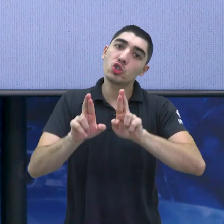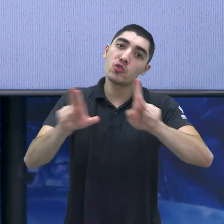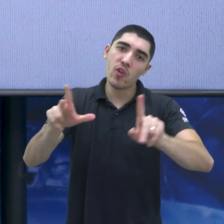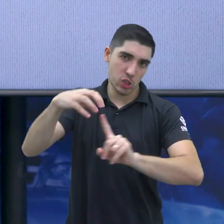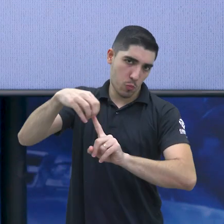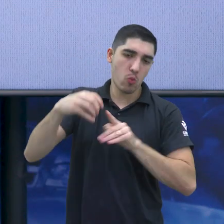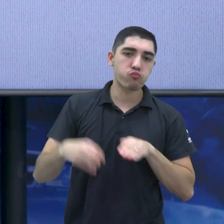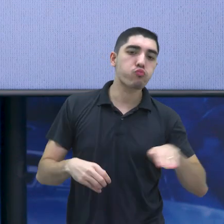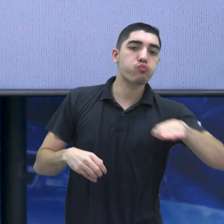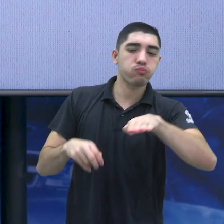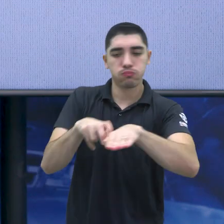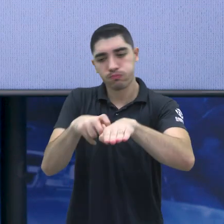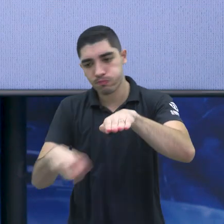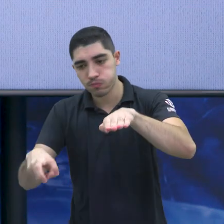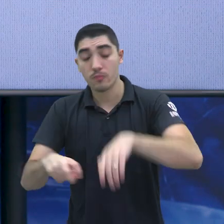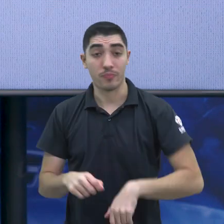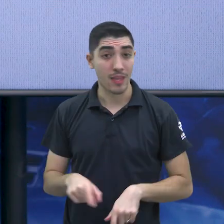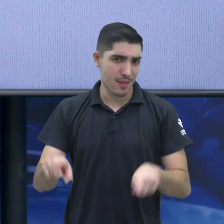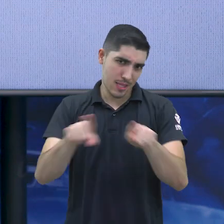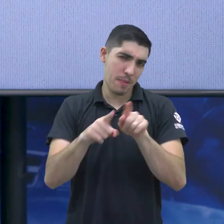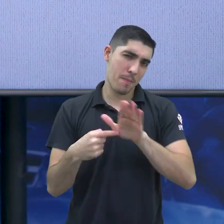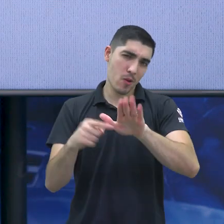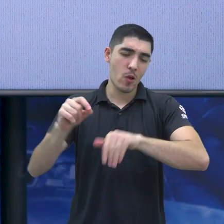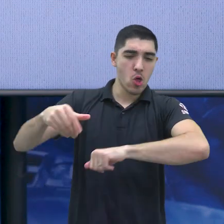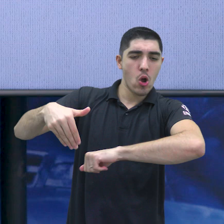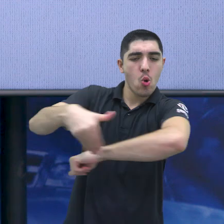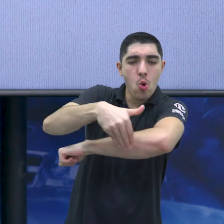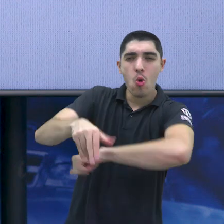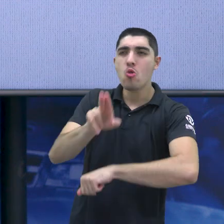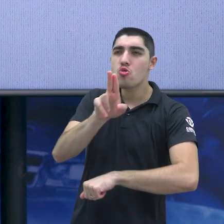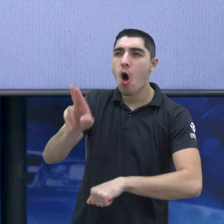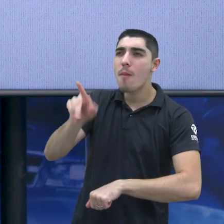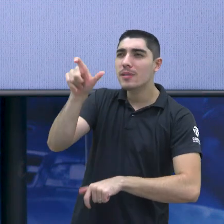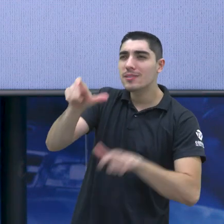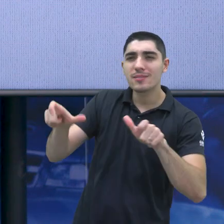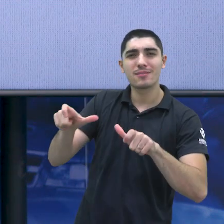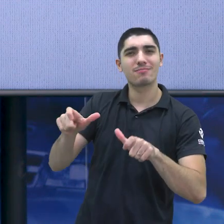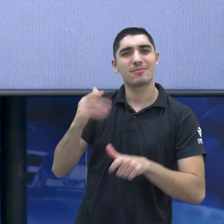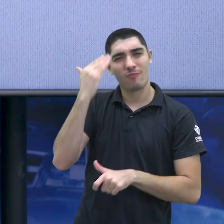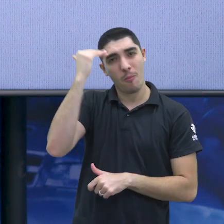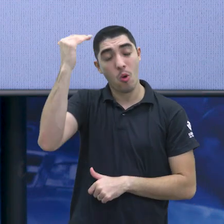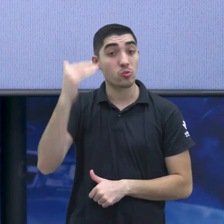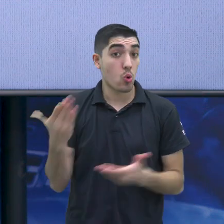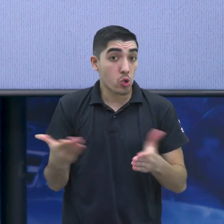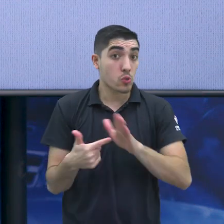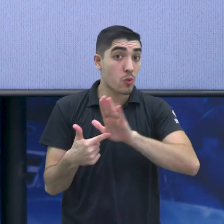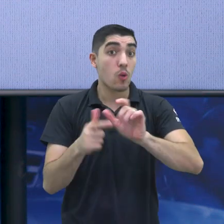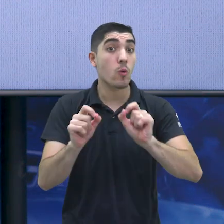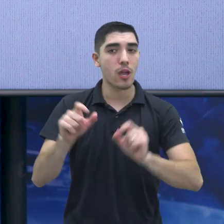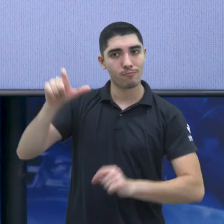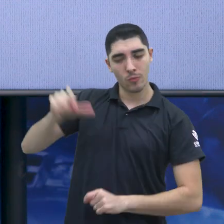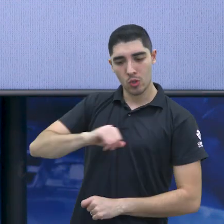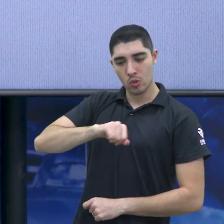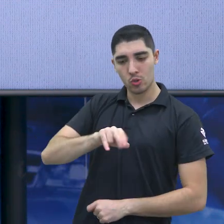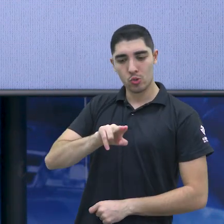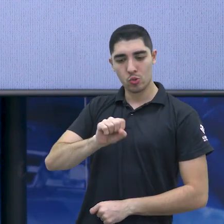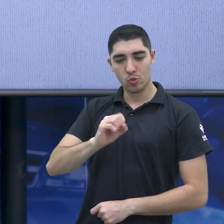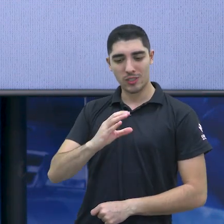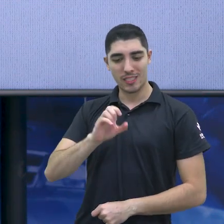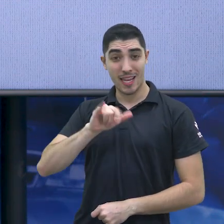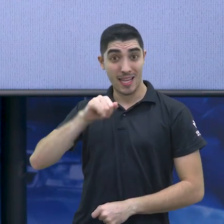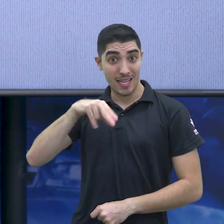locais mais seguros. E é claro que teremos o quadro Nomes da Cidade. Hoje é dia de conhecer a história de Juscelino